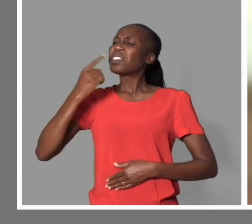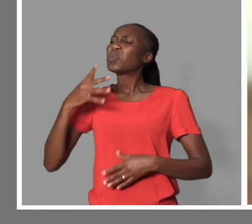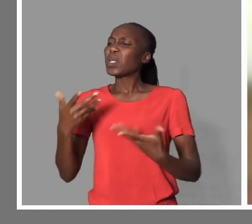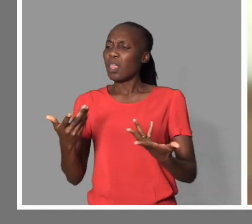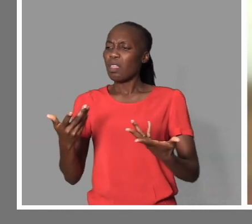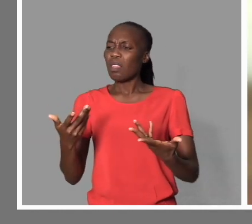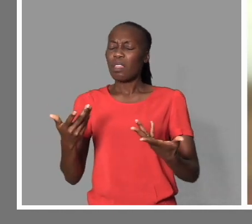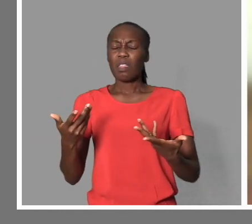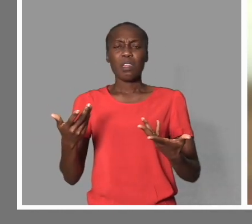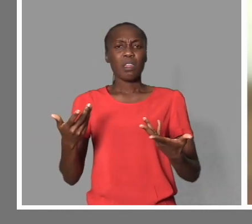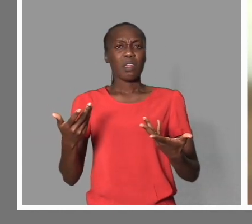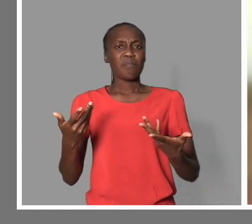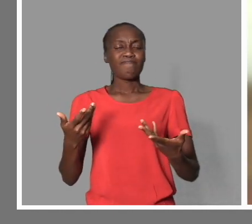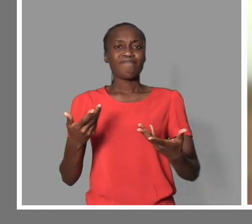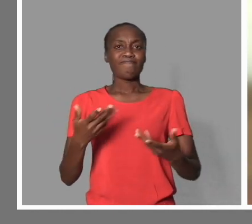Gostaria de